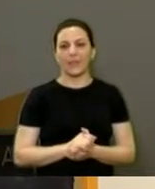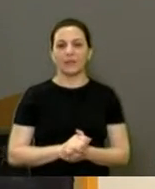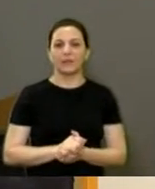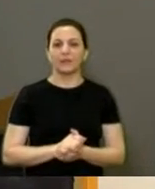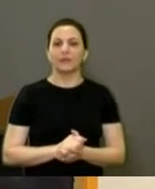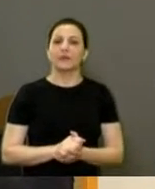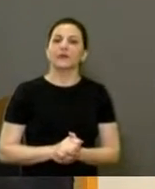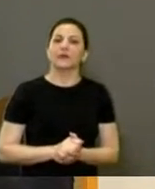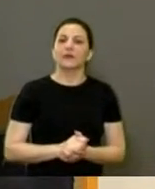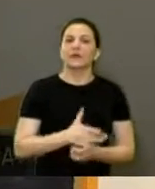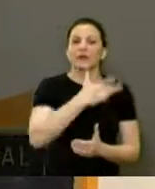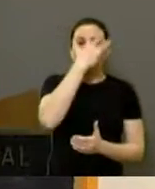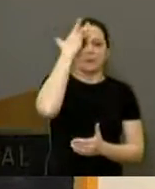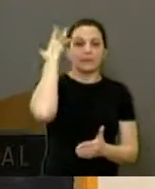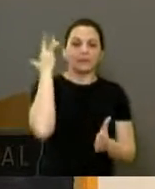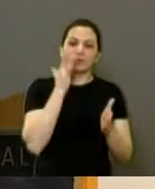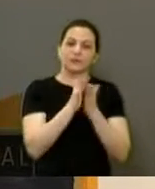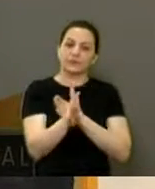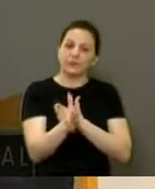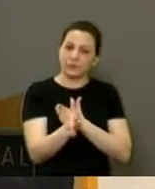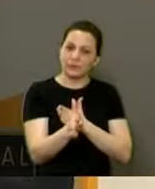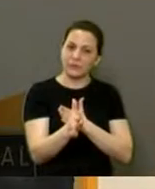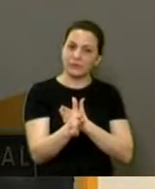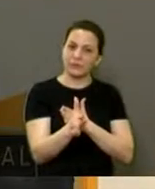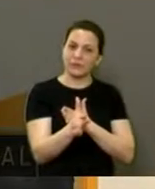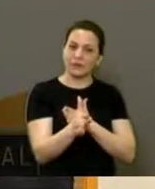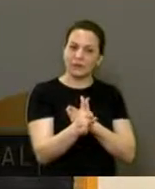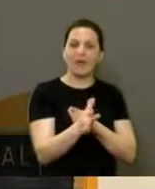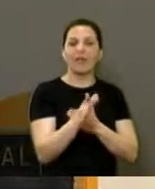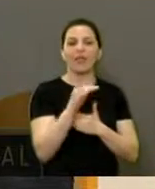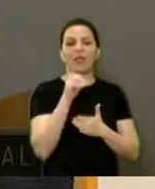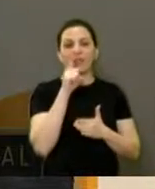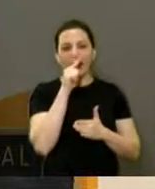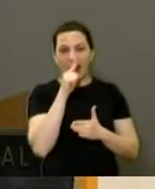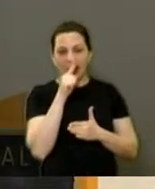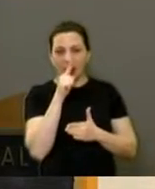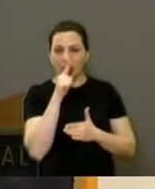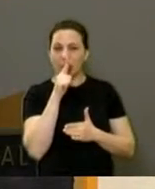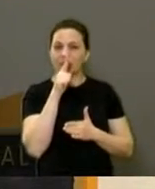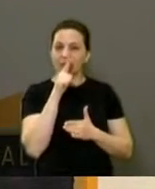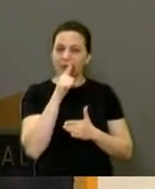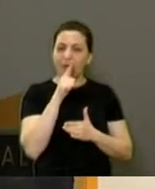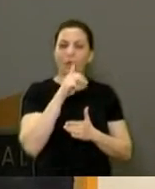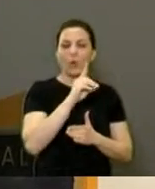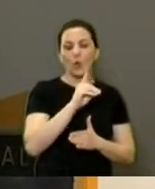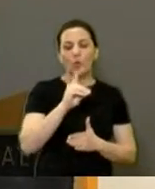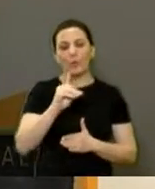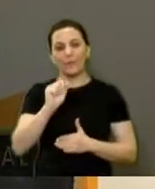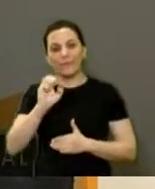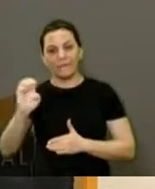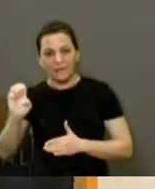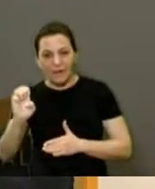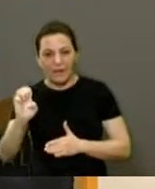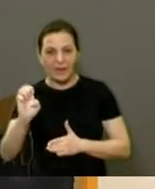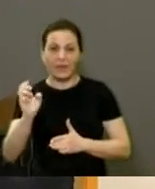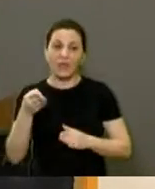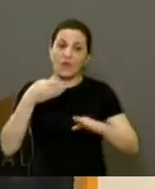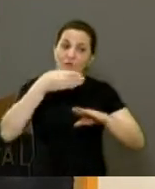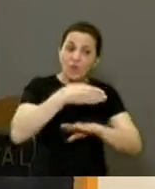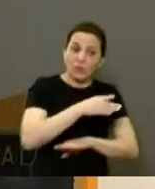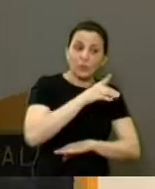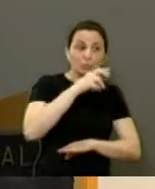quando o cara sai da casa, o DAI aciona o dono, não o inquilino. E, de repente, quem